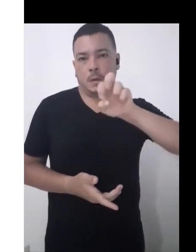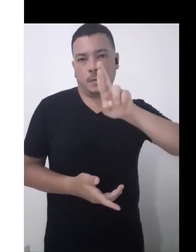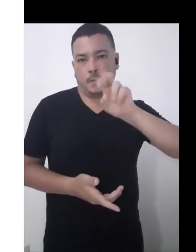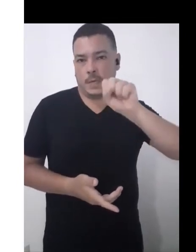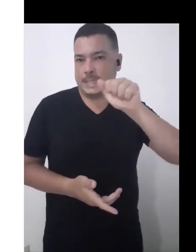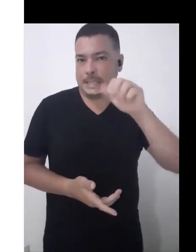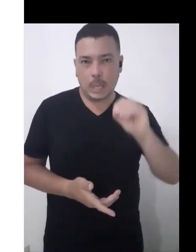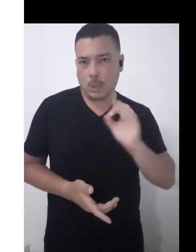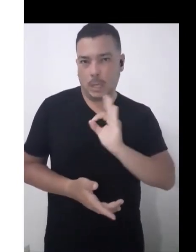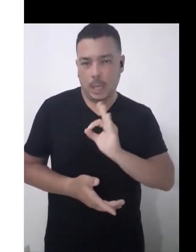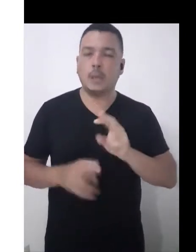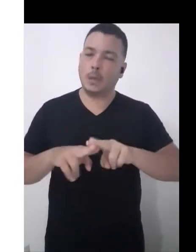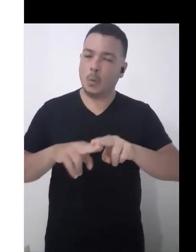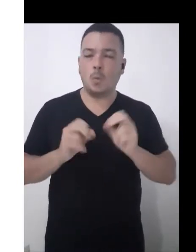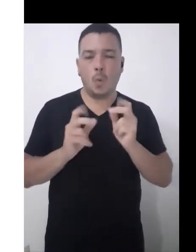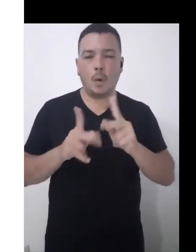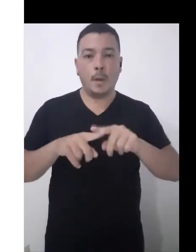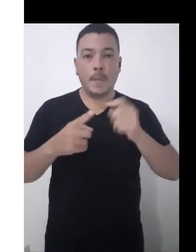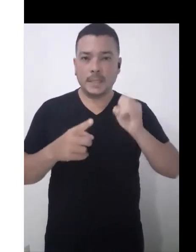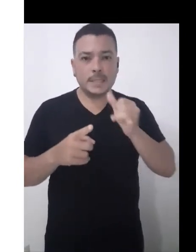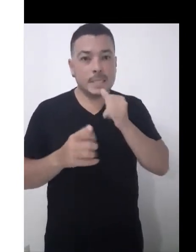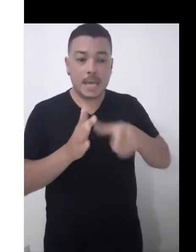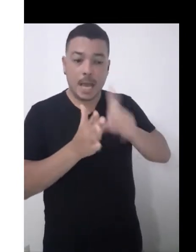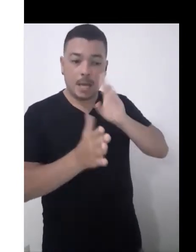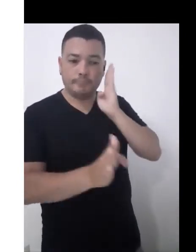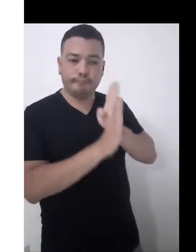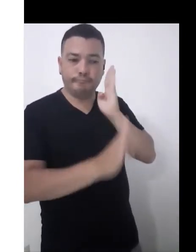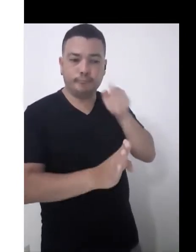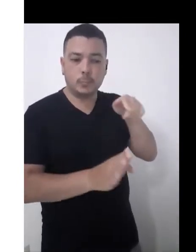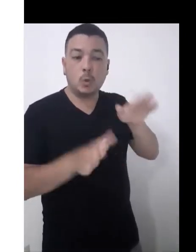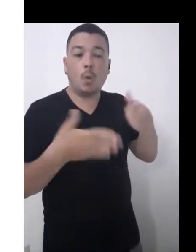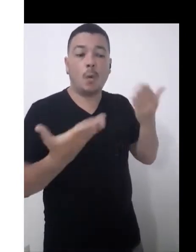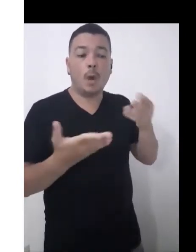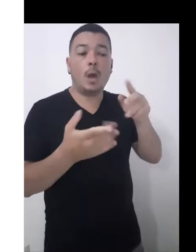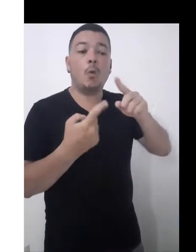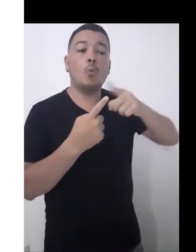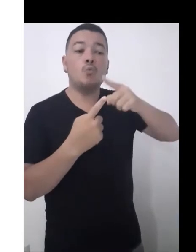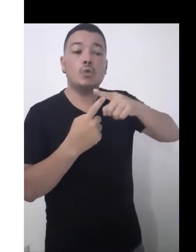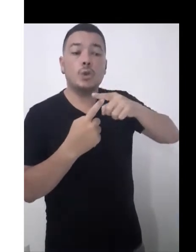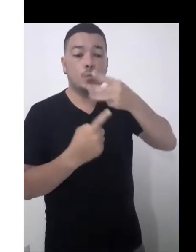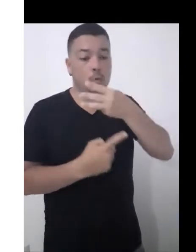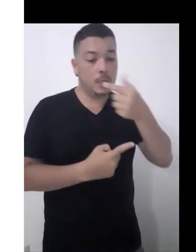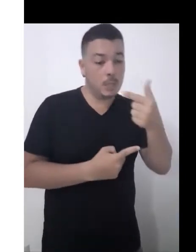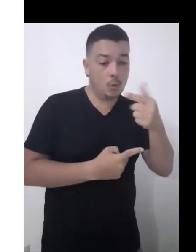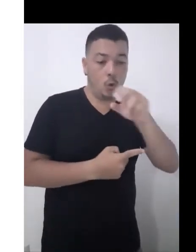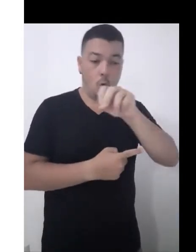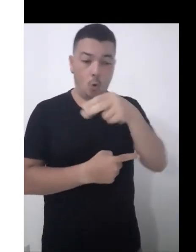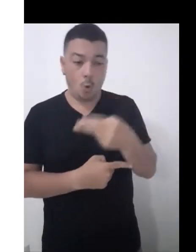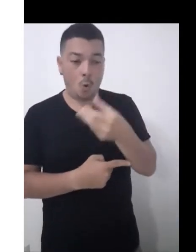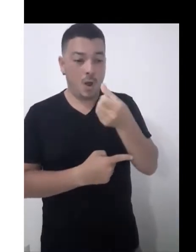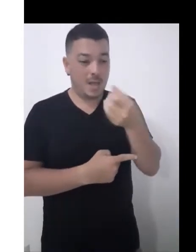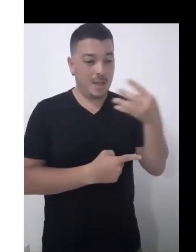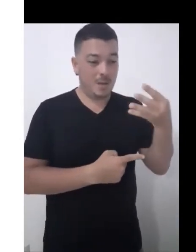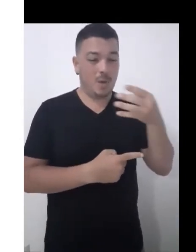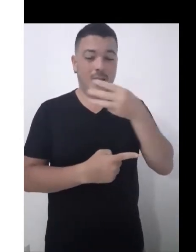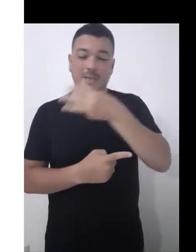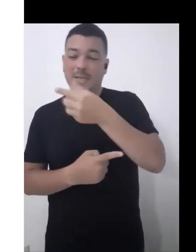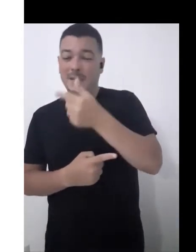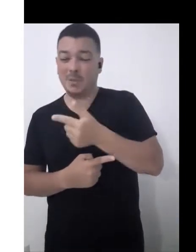versão nos dois formatos, para 64 e para 32 bits. 32 bits tem uma limitação de